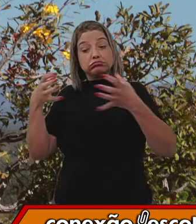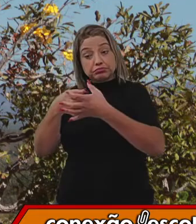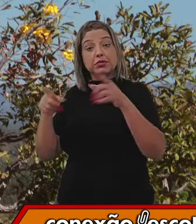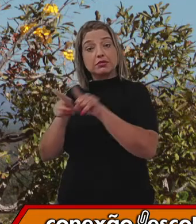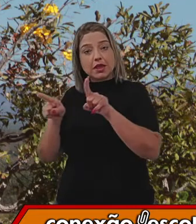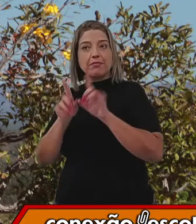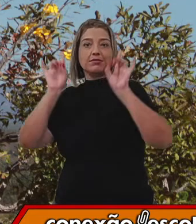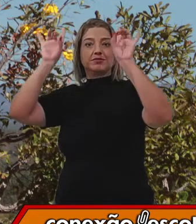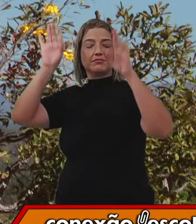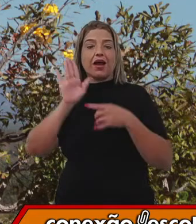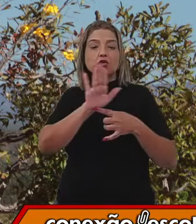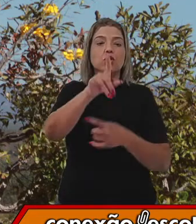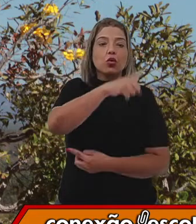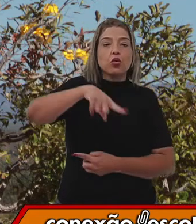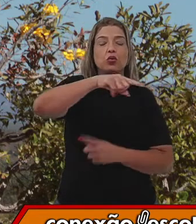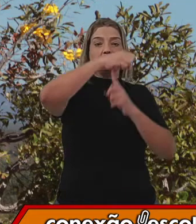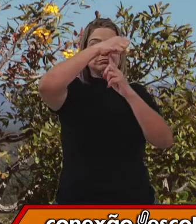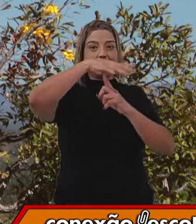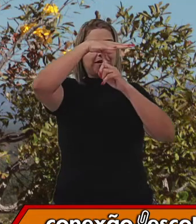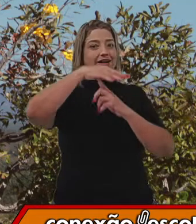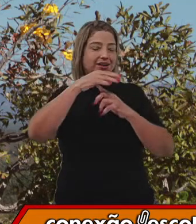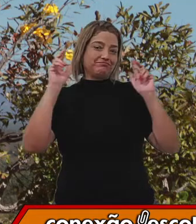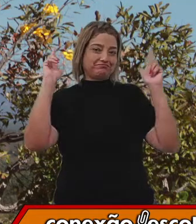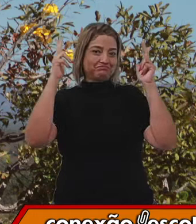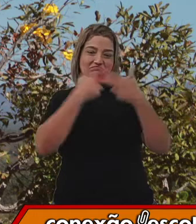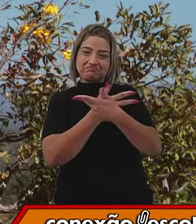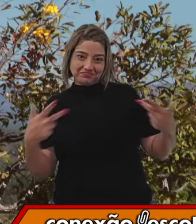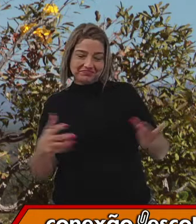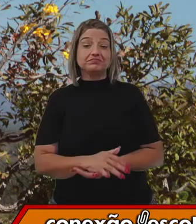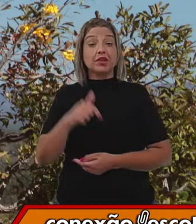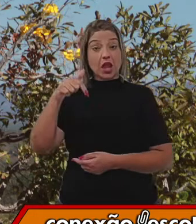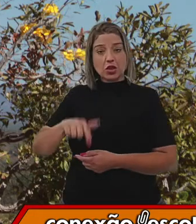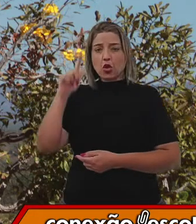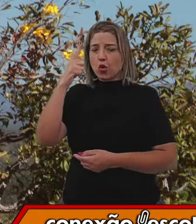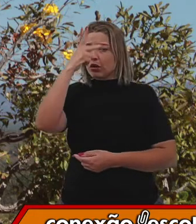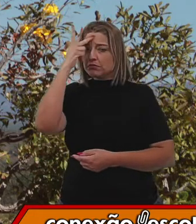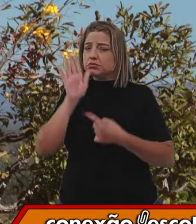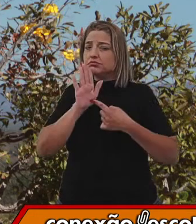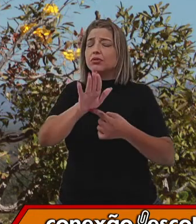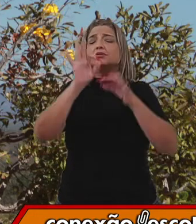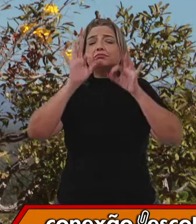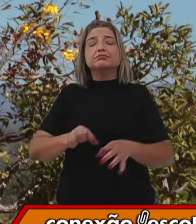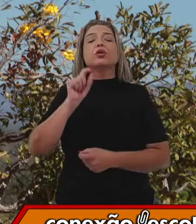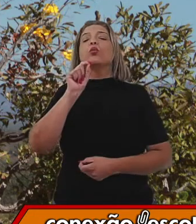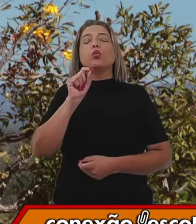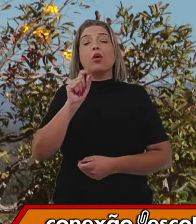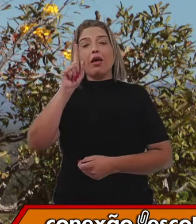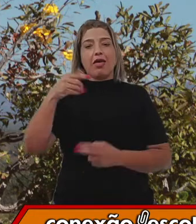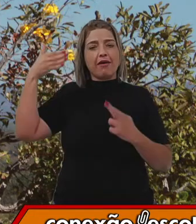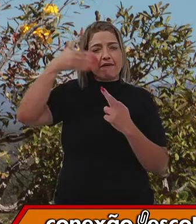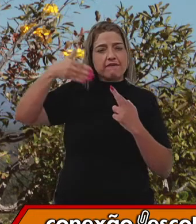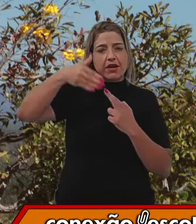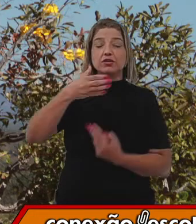para este espetáculo. Aqui em Goiás, destacamos entre muitos o trabalho do renomado e